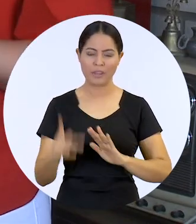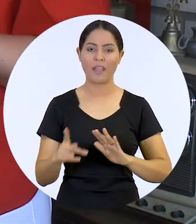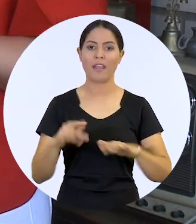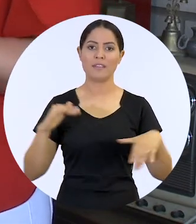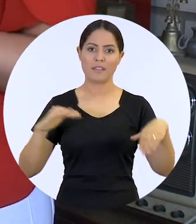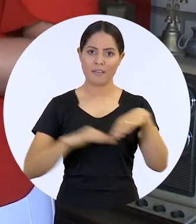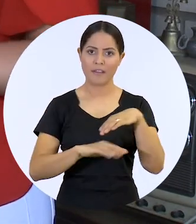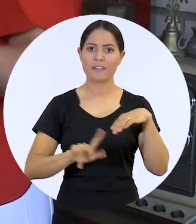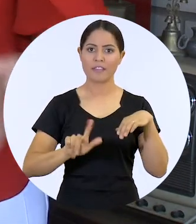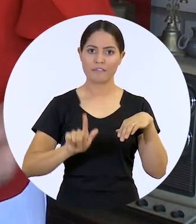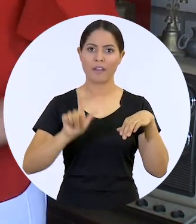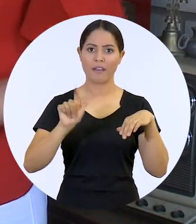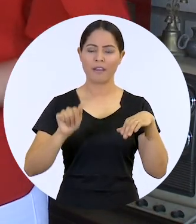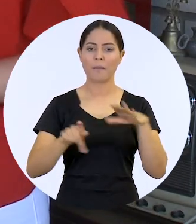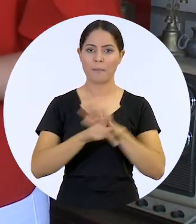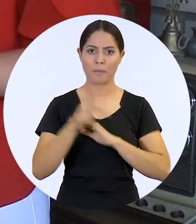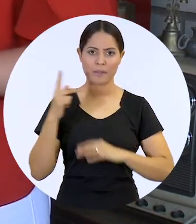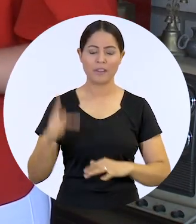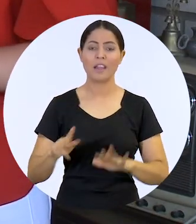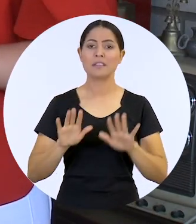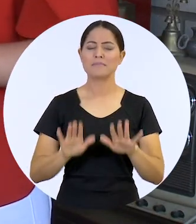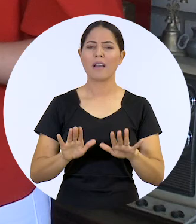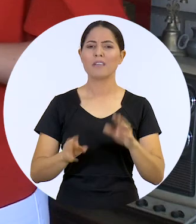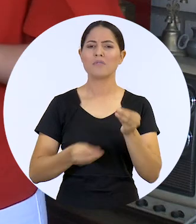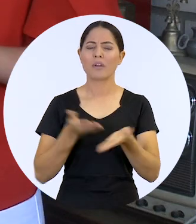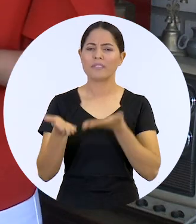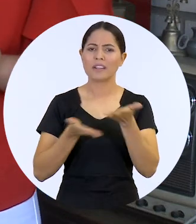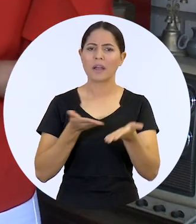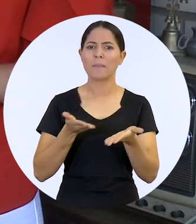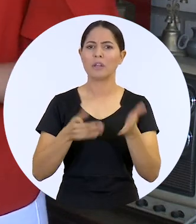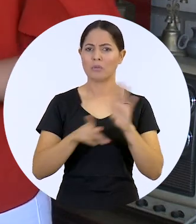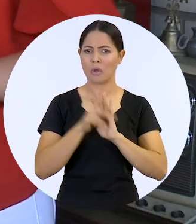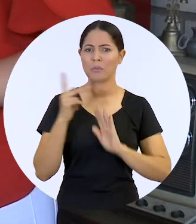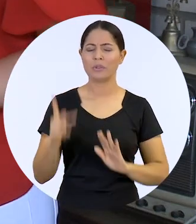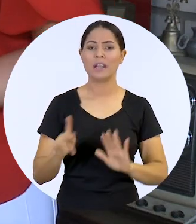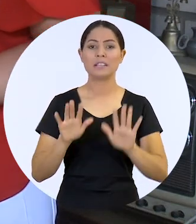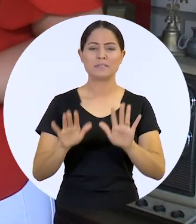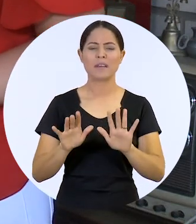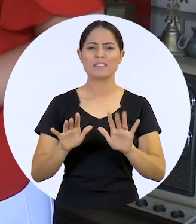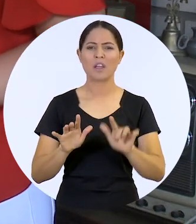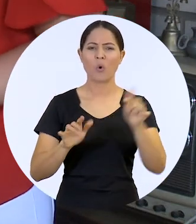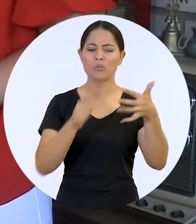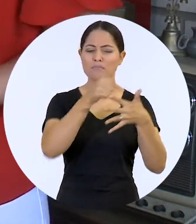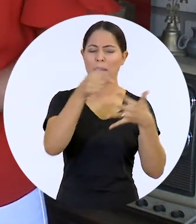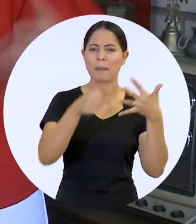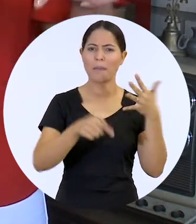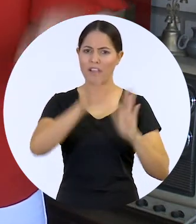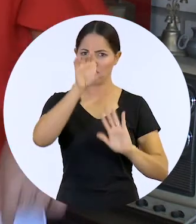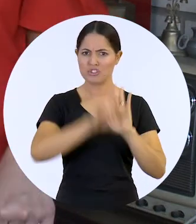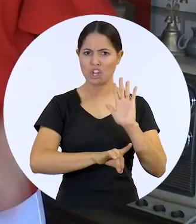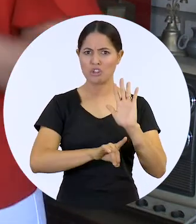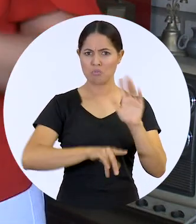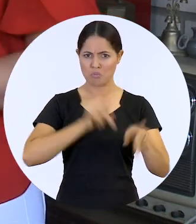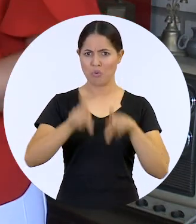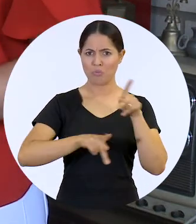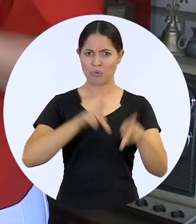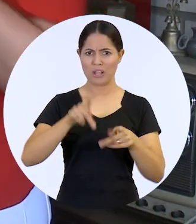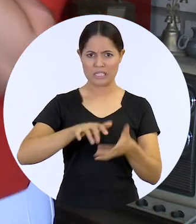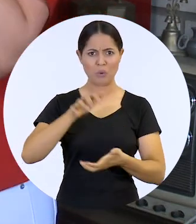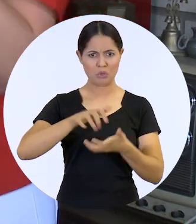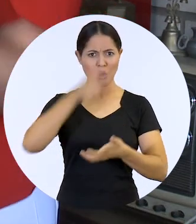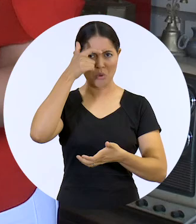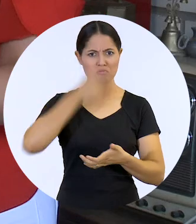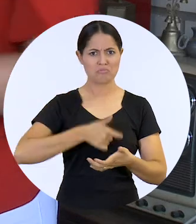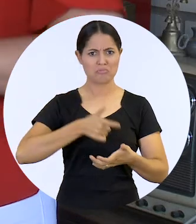vaga preferencial e também do atendimento preferencial, existem outros mais. O senhor acredita que os idosos brasileiros, hoje, eles